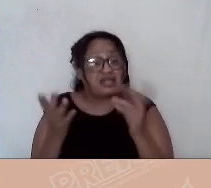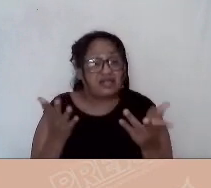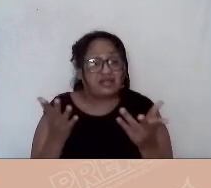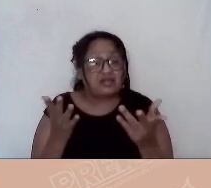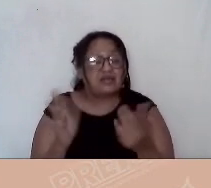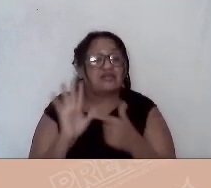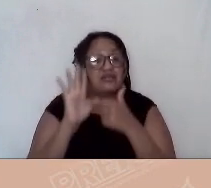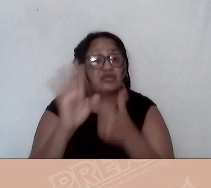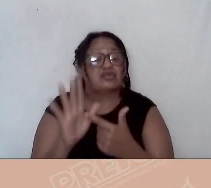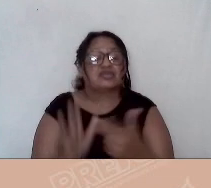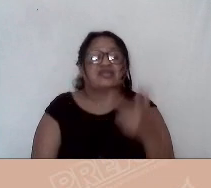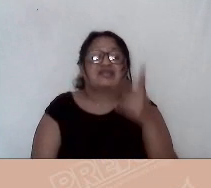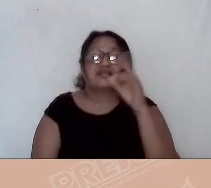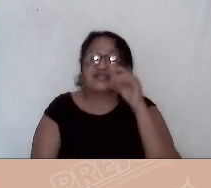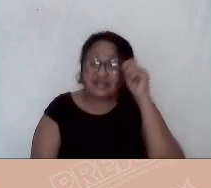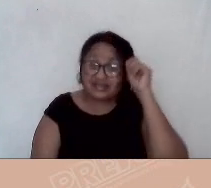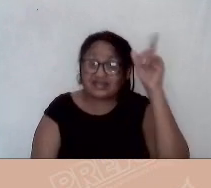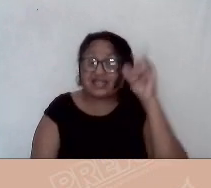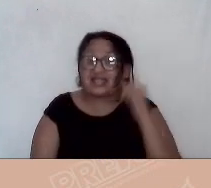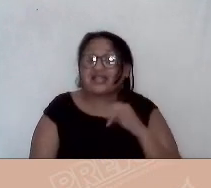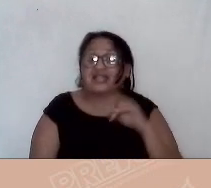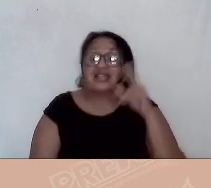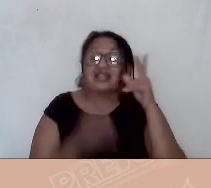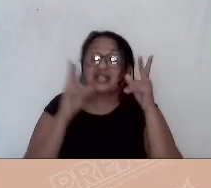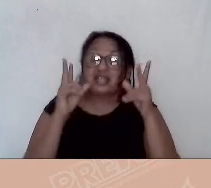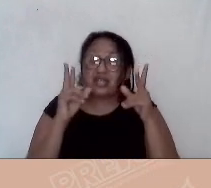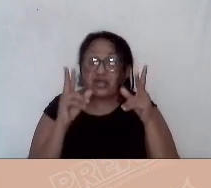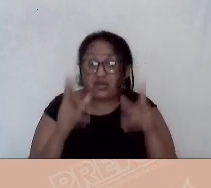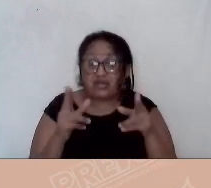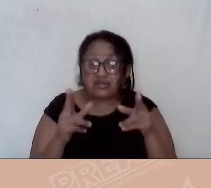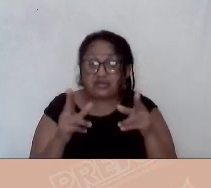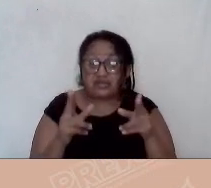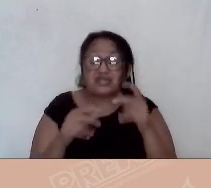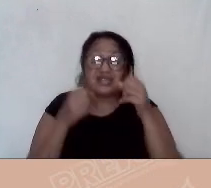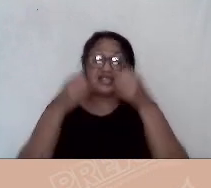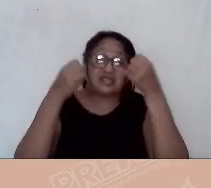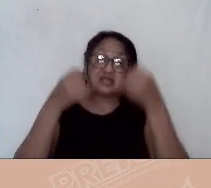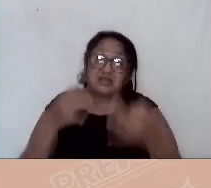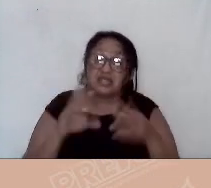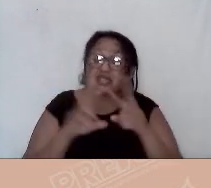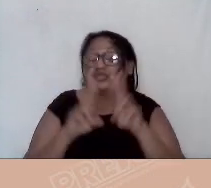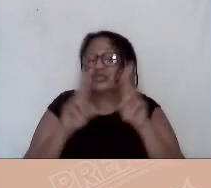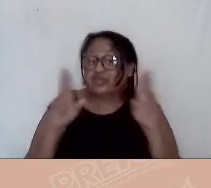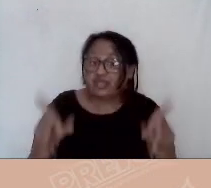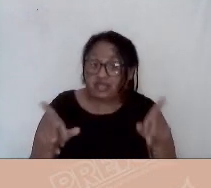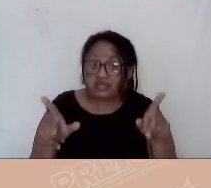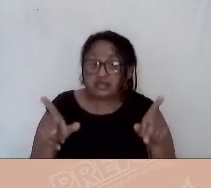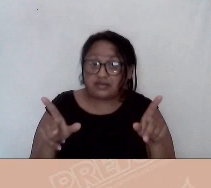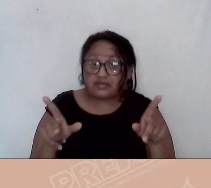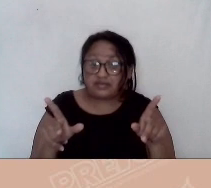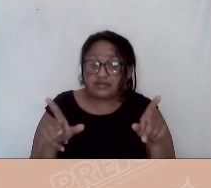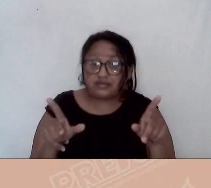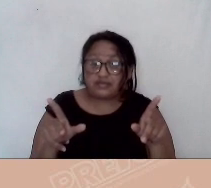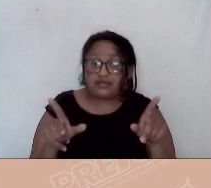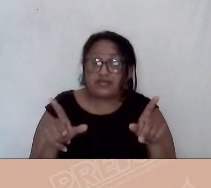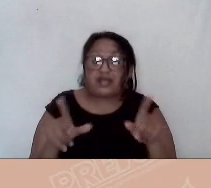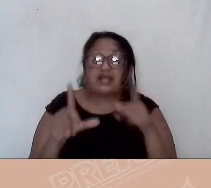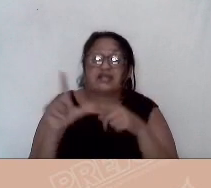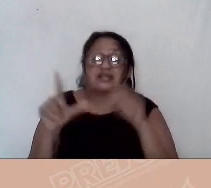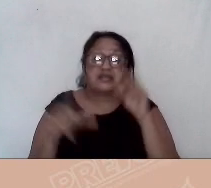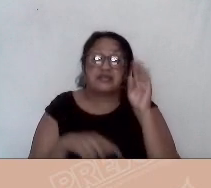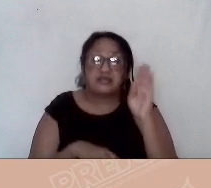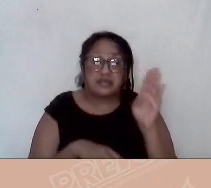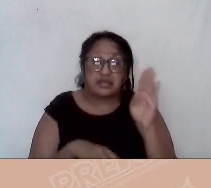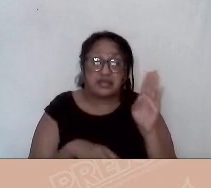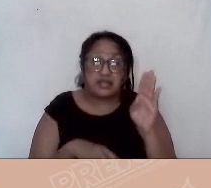mesma ideia é totalmente contrário ele tá fazendo um texto explicando que são diferentes né letra B o termo